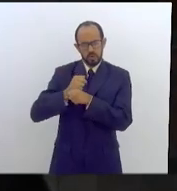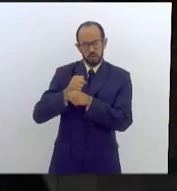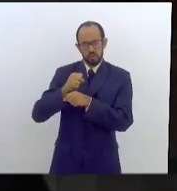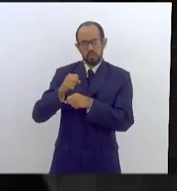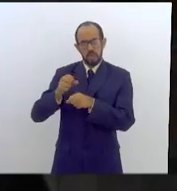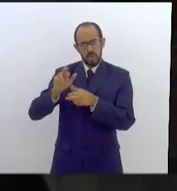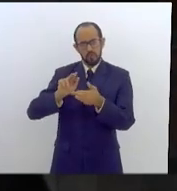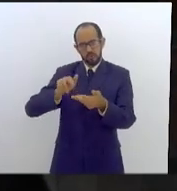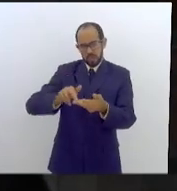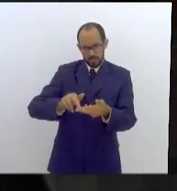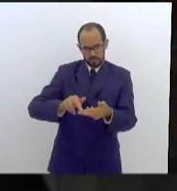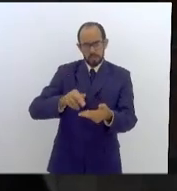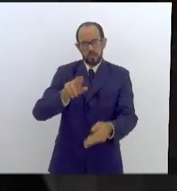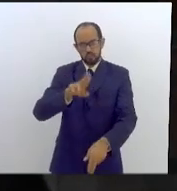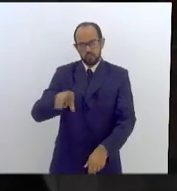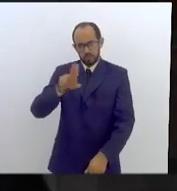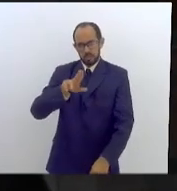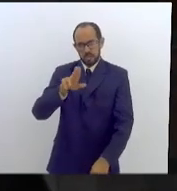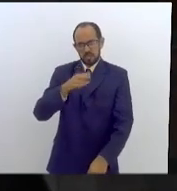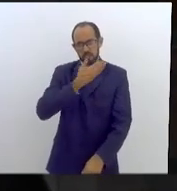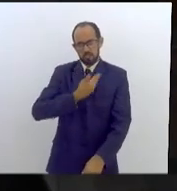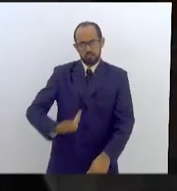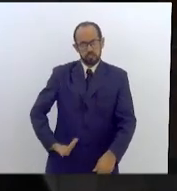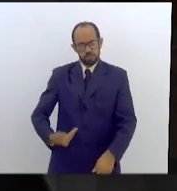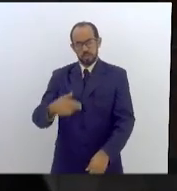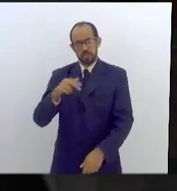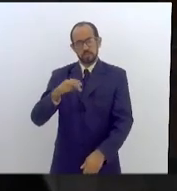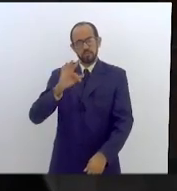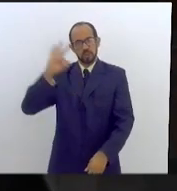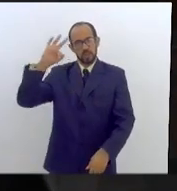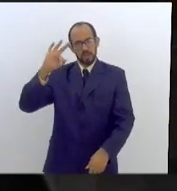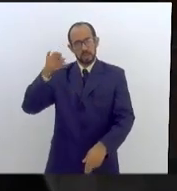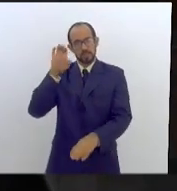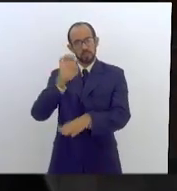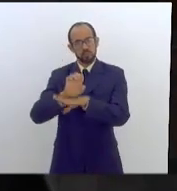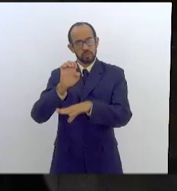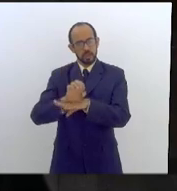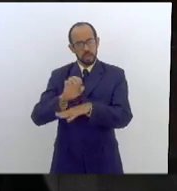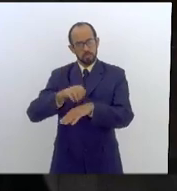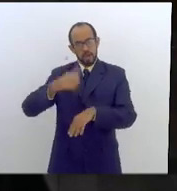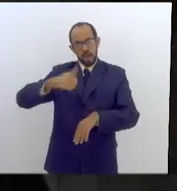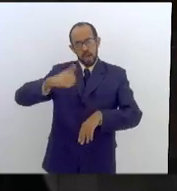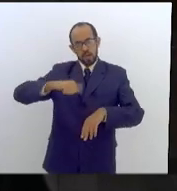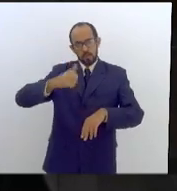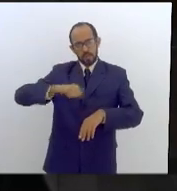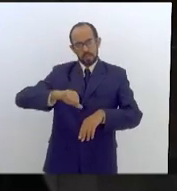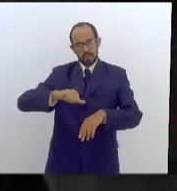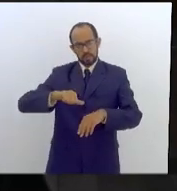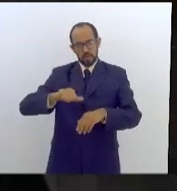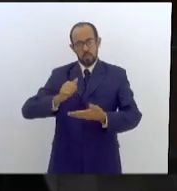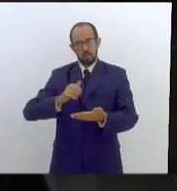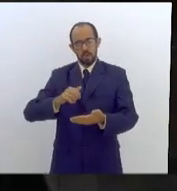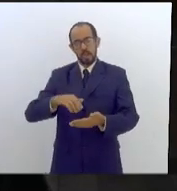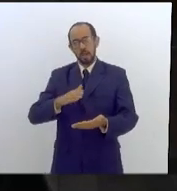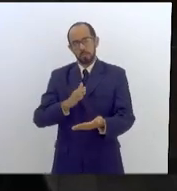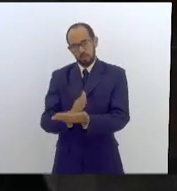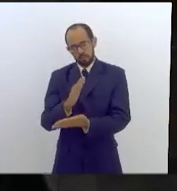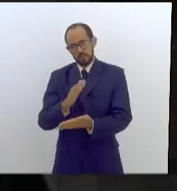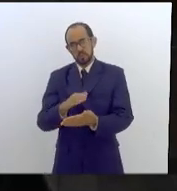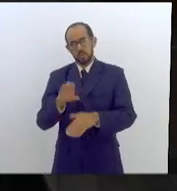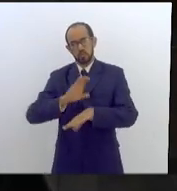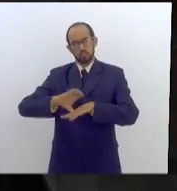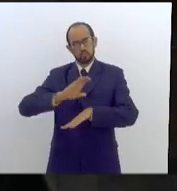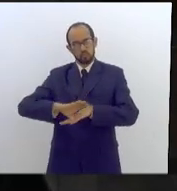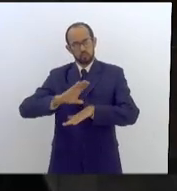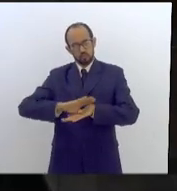Universidades públicas fede estaduais inclusive como critério de avaliação para acesso de candidatos e candidatos a seus cursos